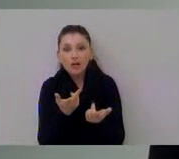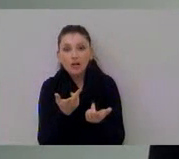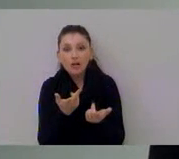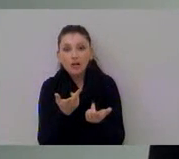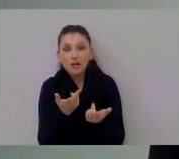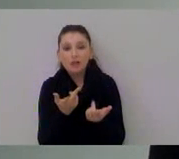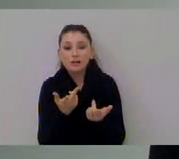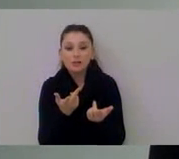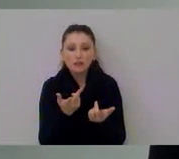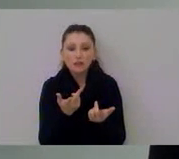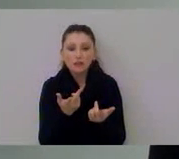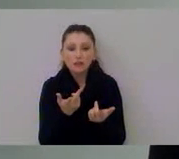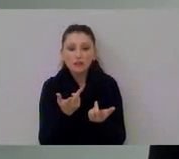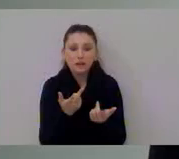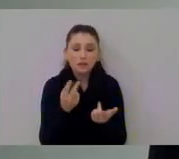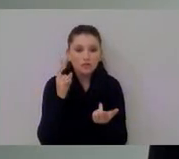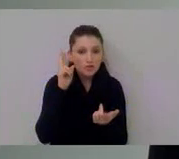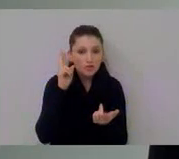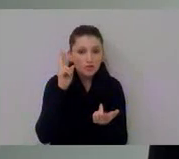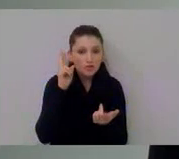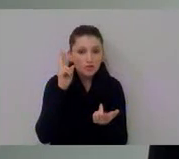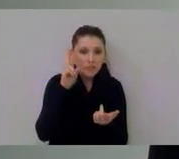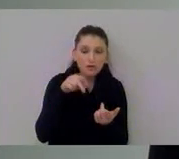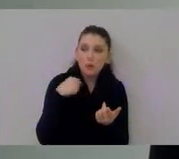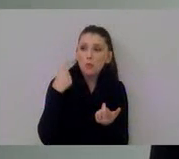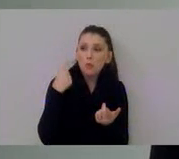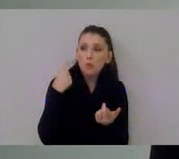merenda escolar, então é muito